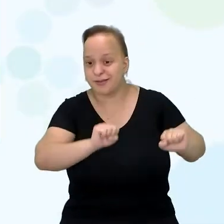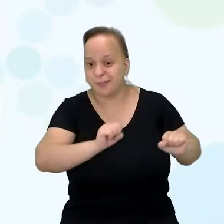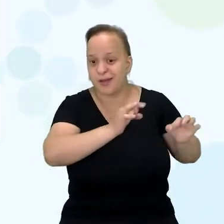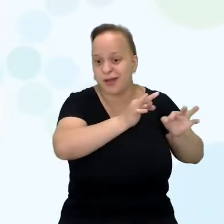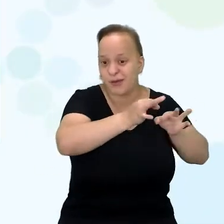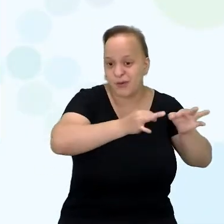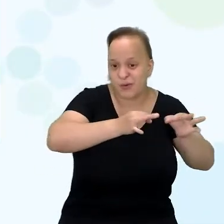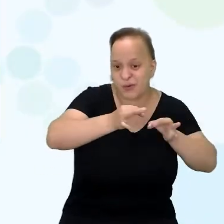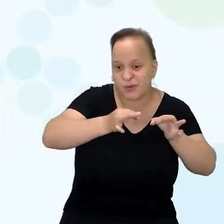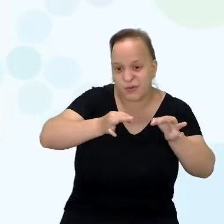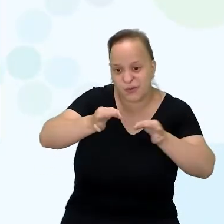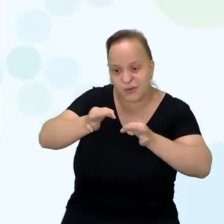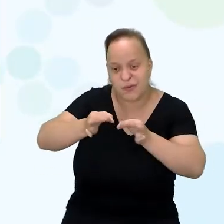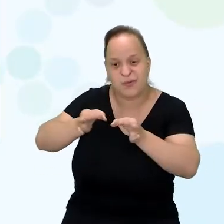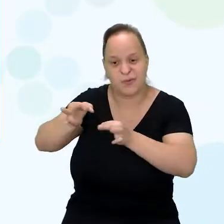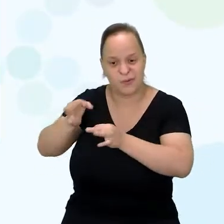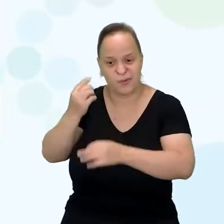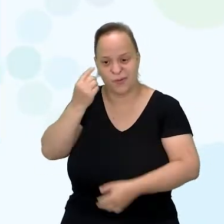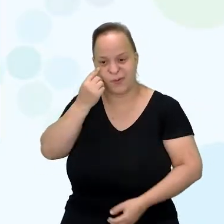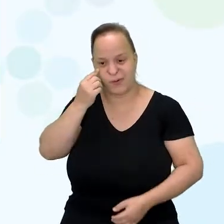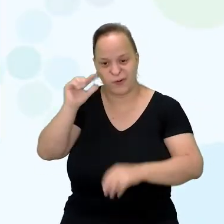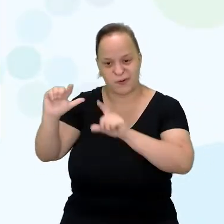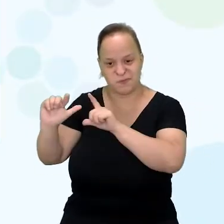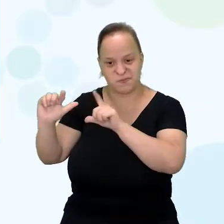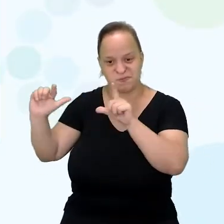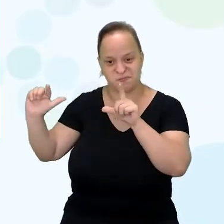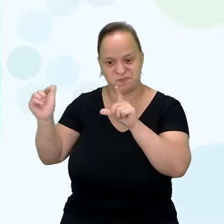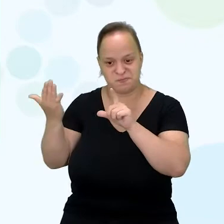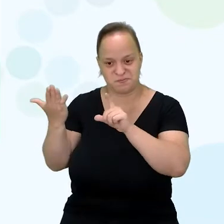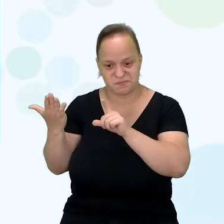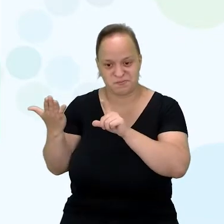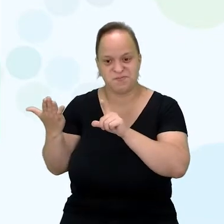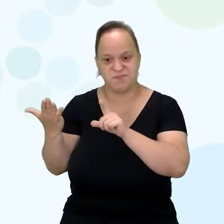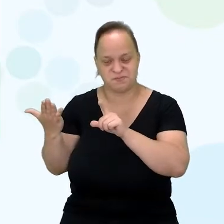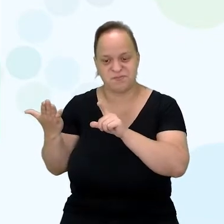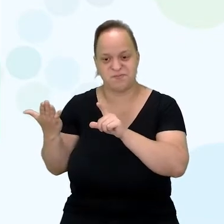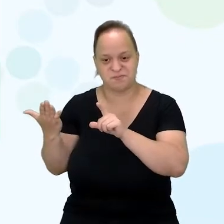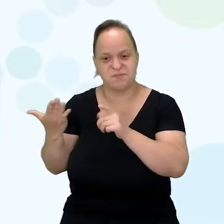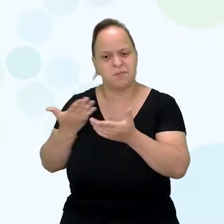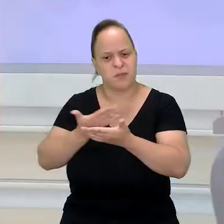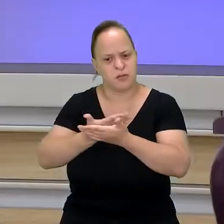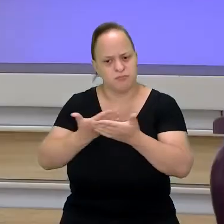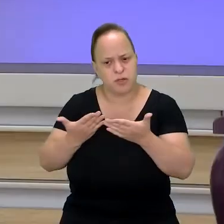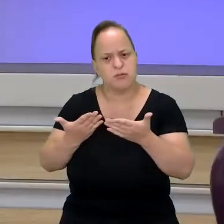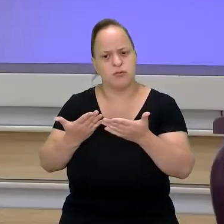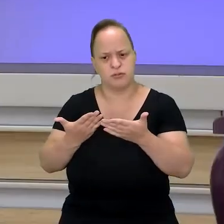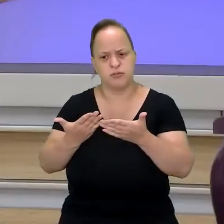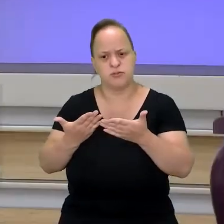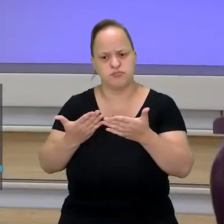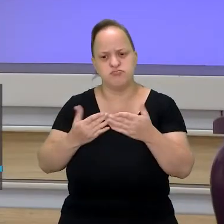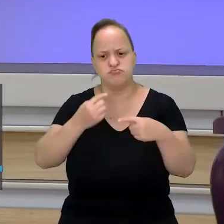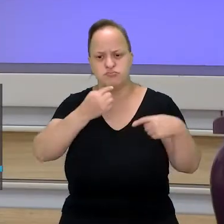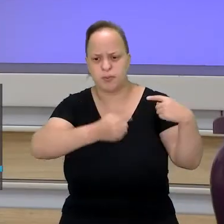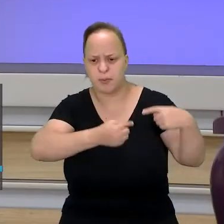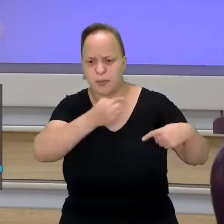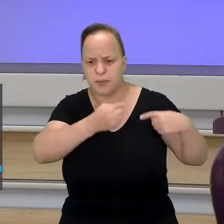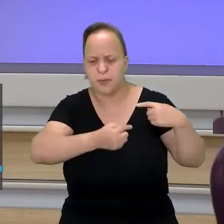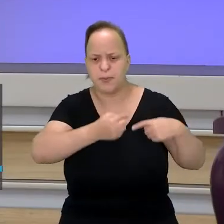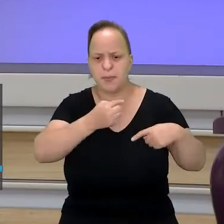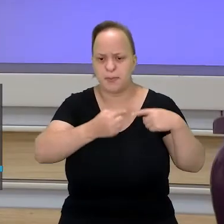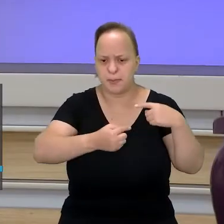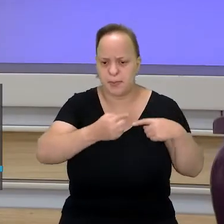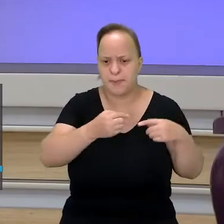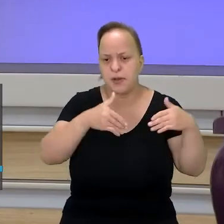é, essa é a sistematização que eu trouxe para vocês aí, para a gente trabalhar dentro do encerramento